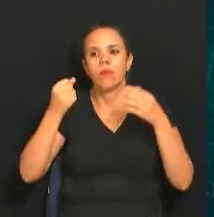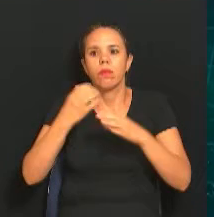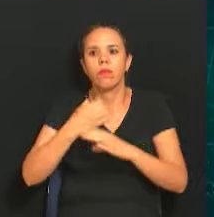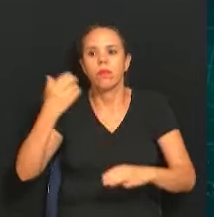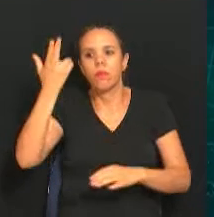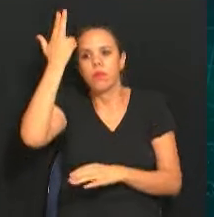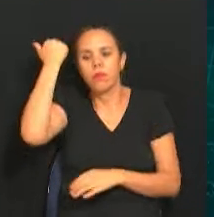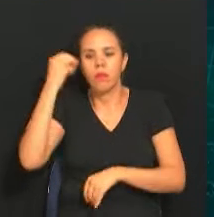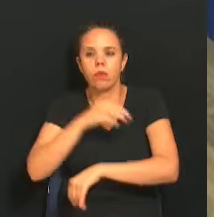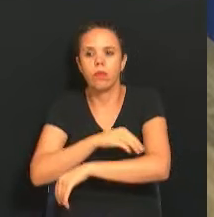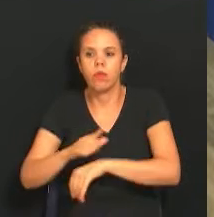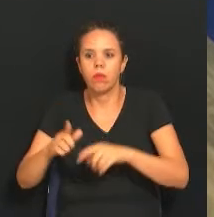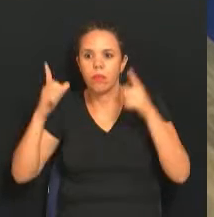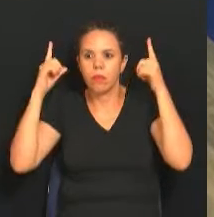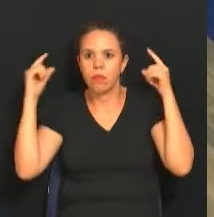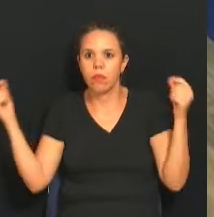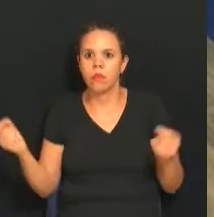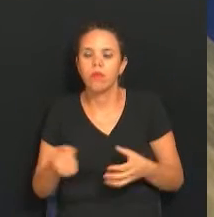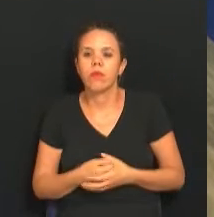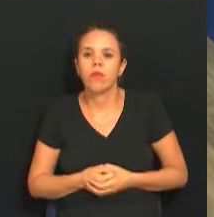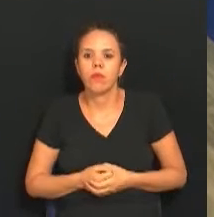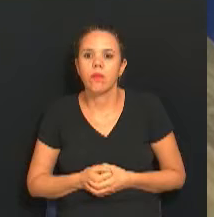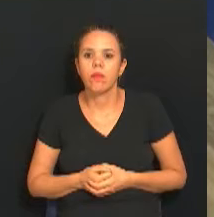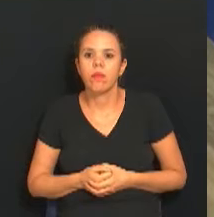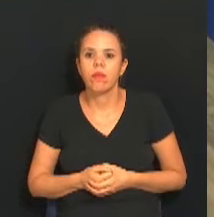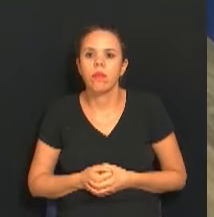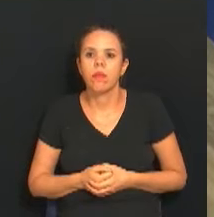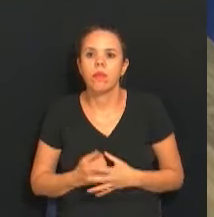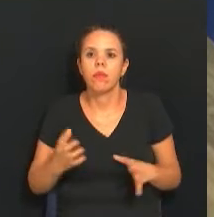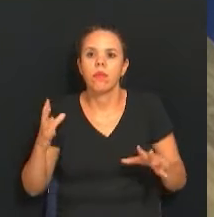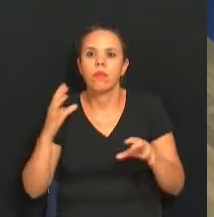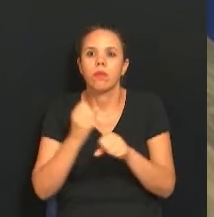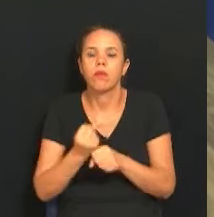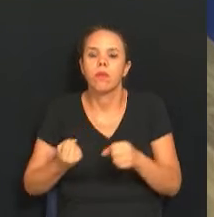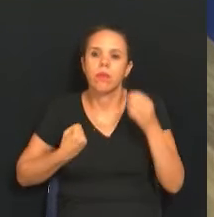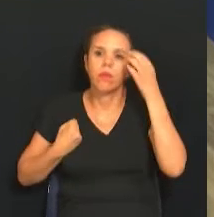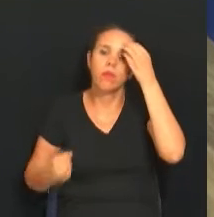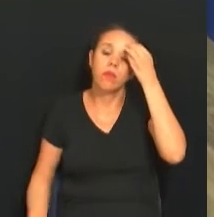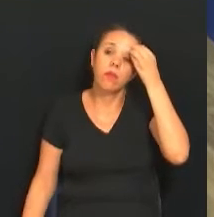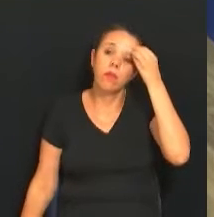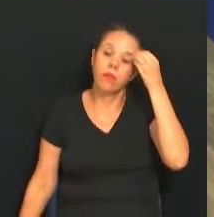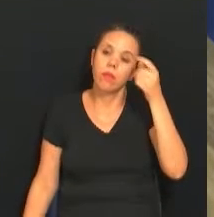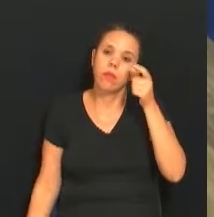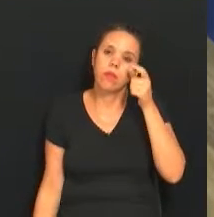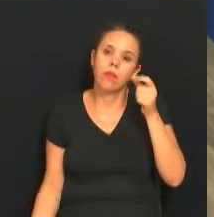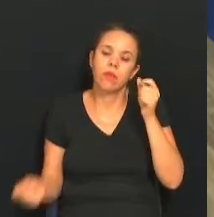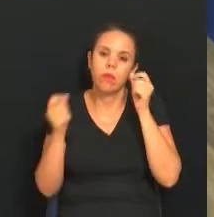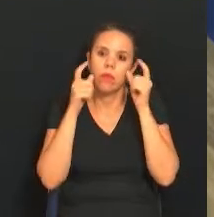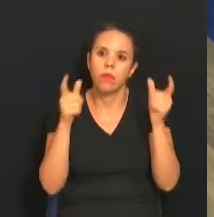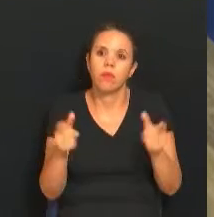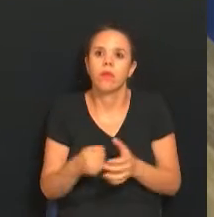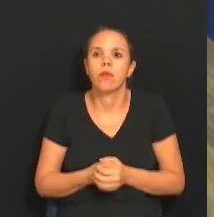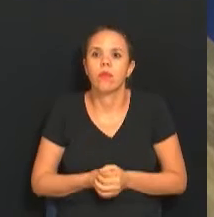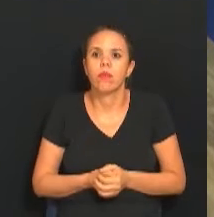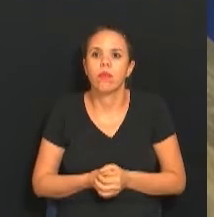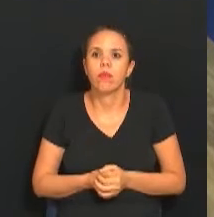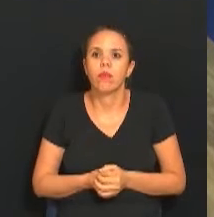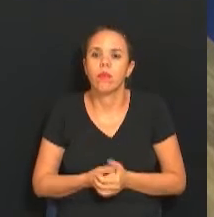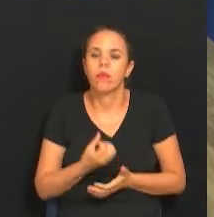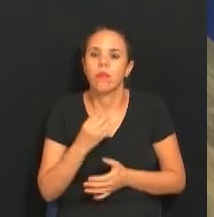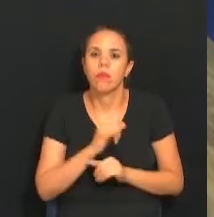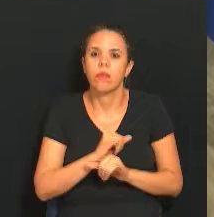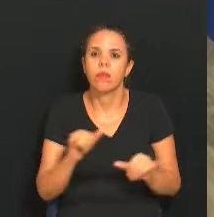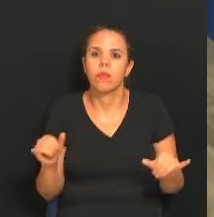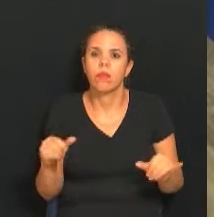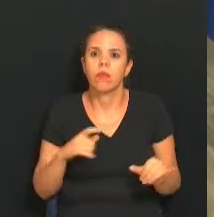Morungaba Iolanda e menina apesar de todos os os números é que quando a gente vê assusta né Tem uma boa notícia